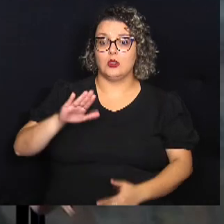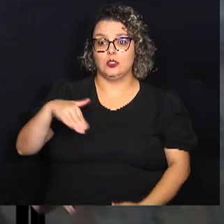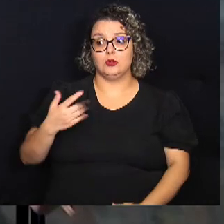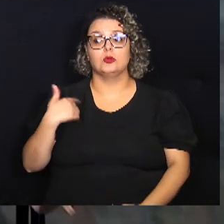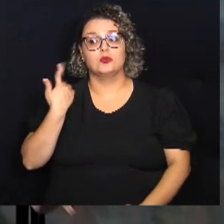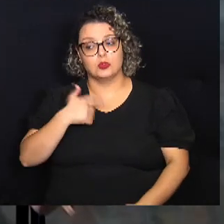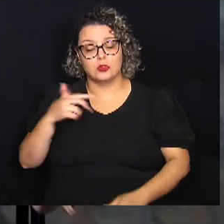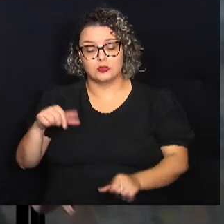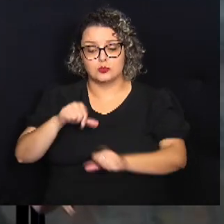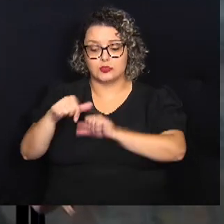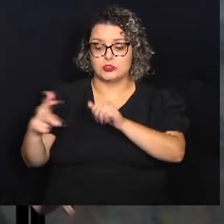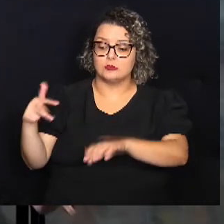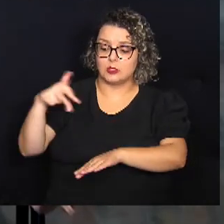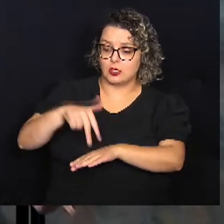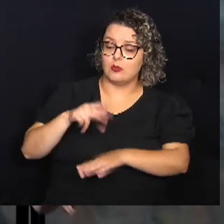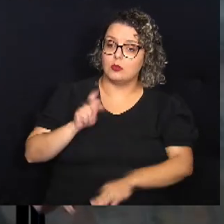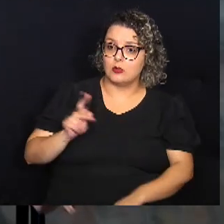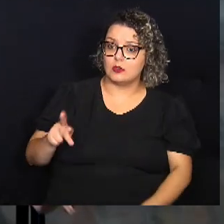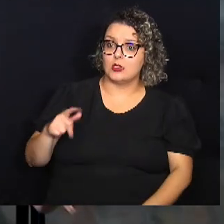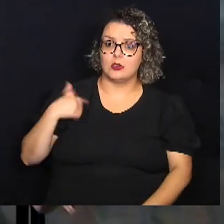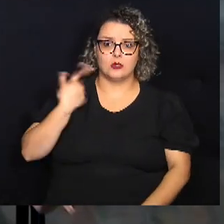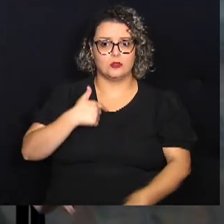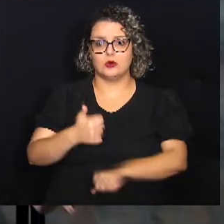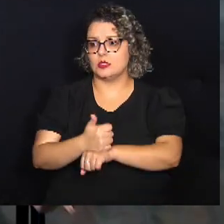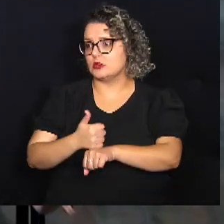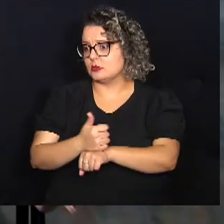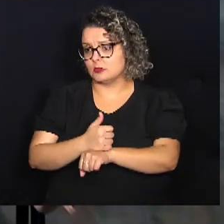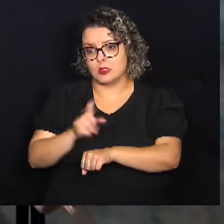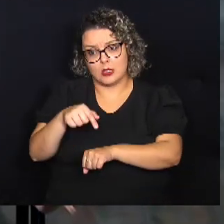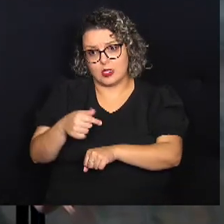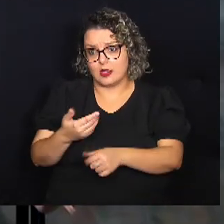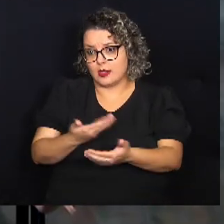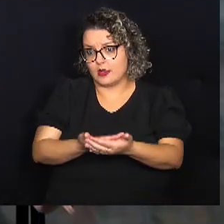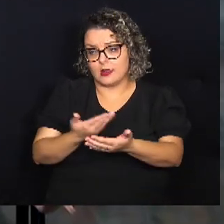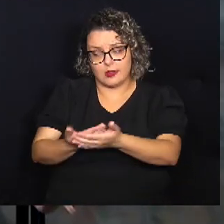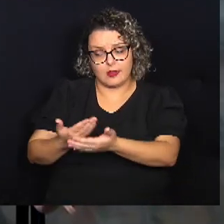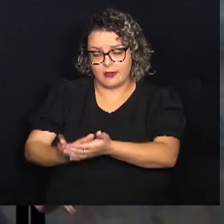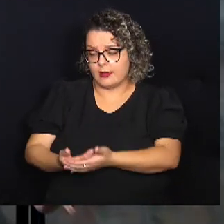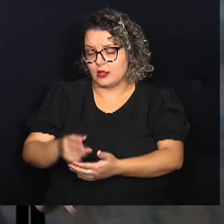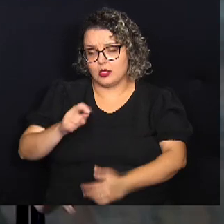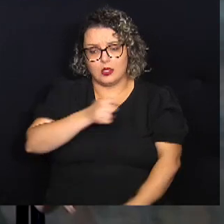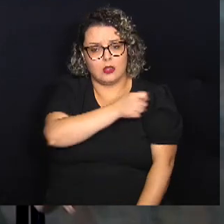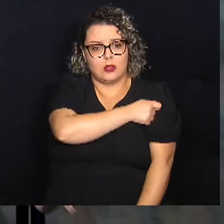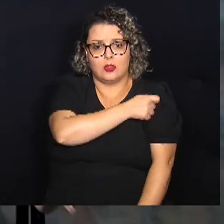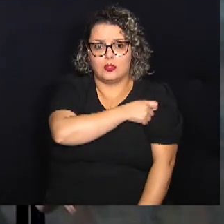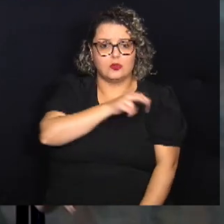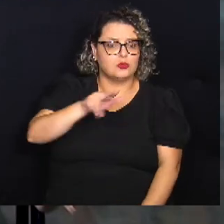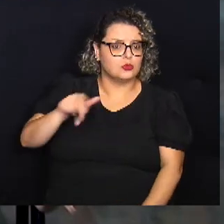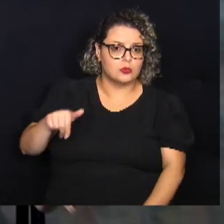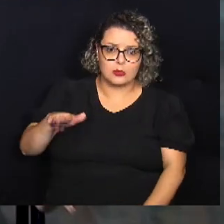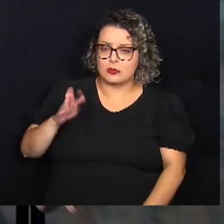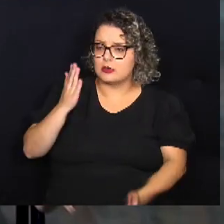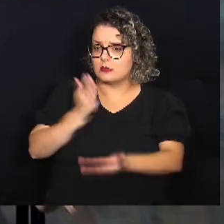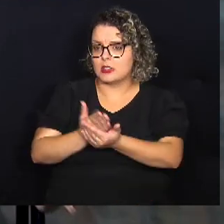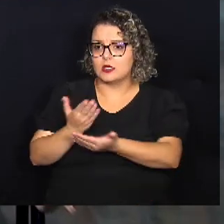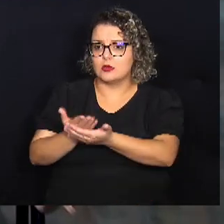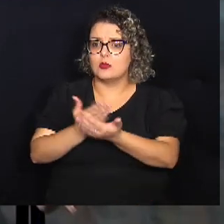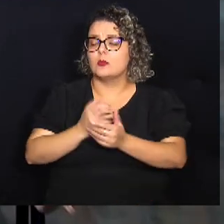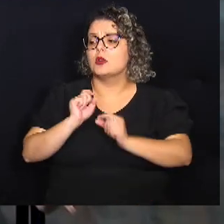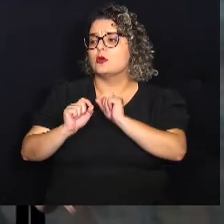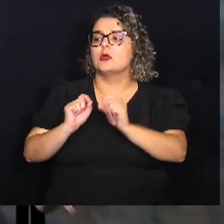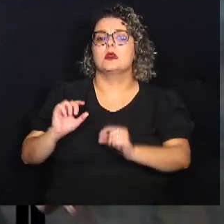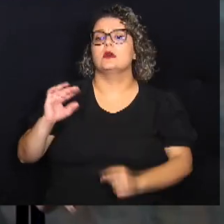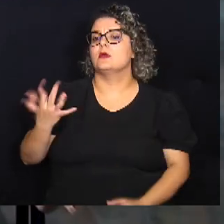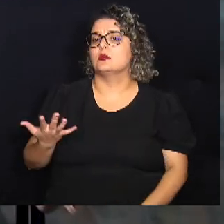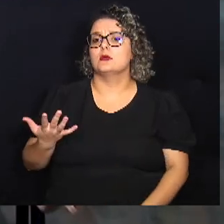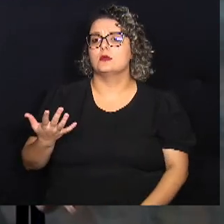torna professor, a nossa profissão é estudante. A gente nunca mais vai poder parar de estudar. Porque o que está acontecendo, por exemplo, com